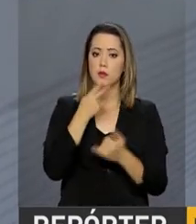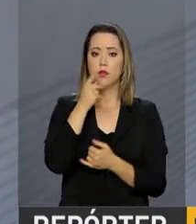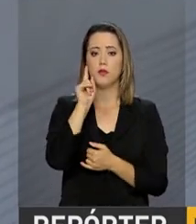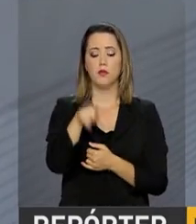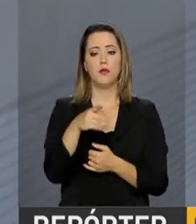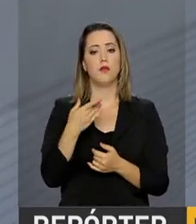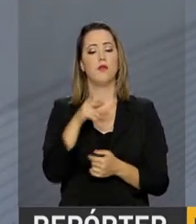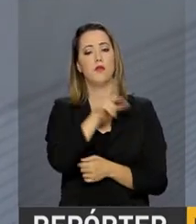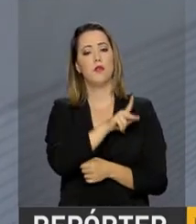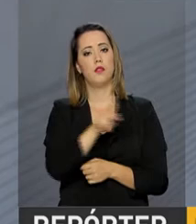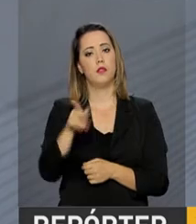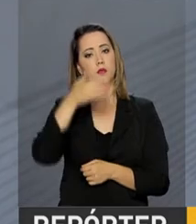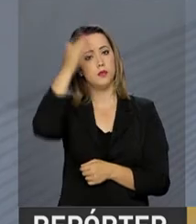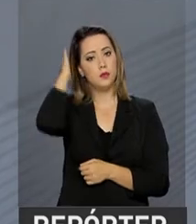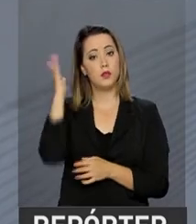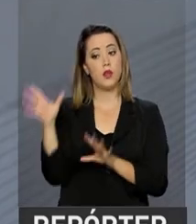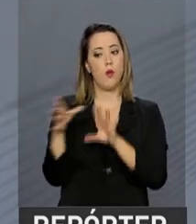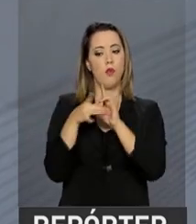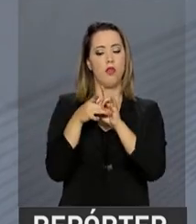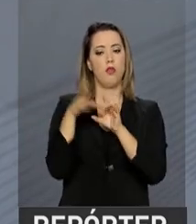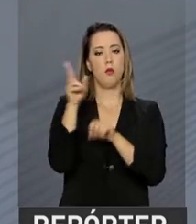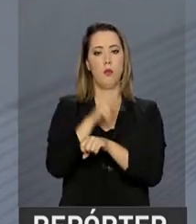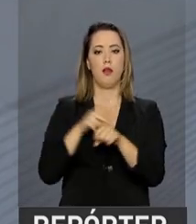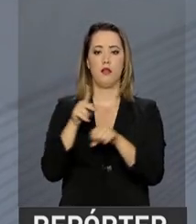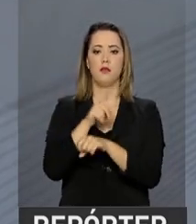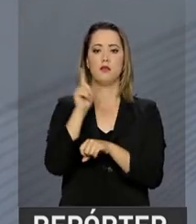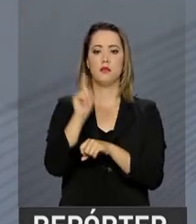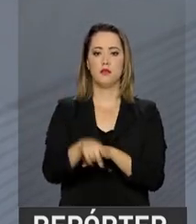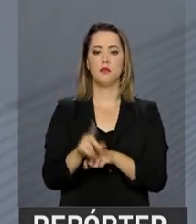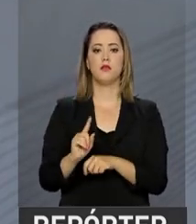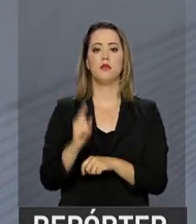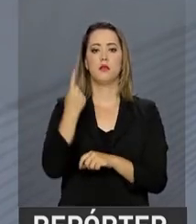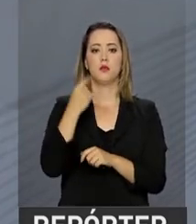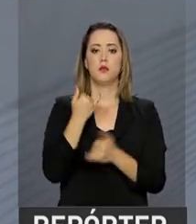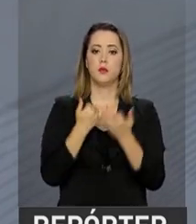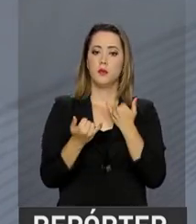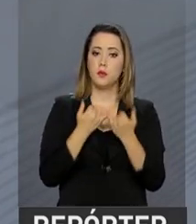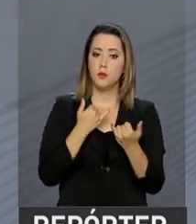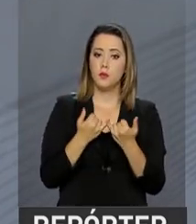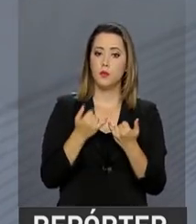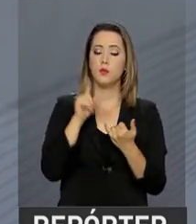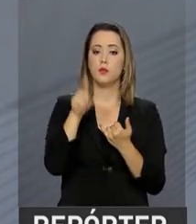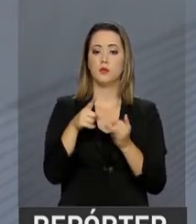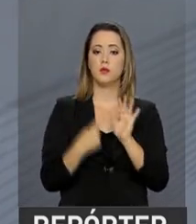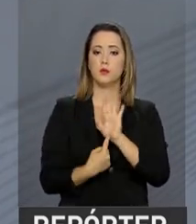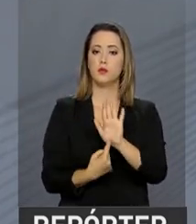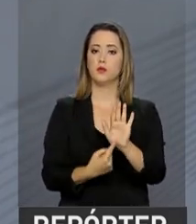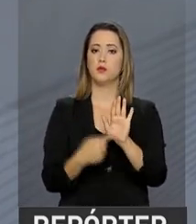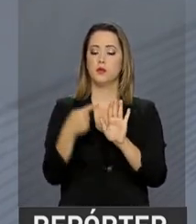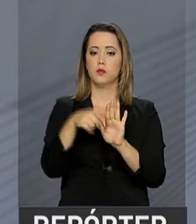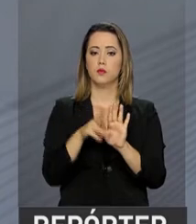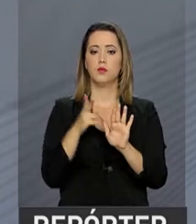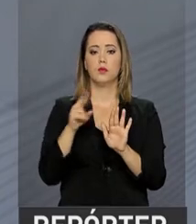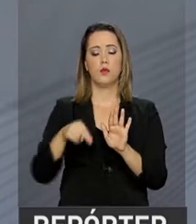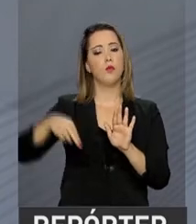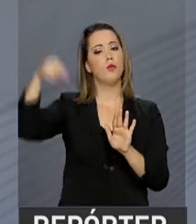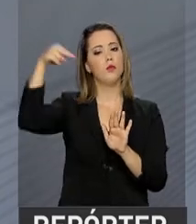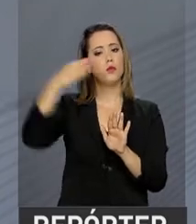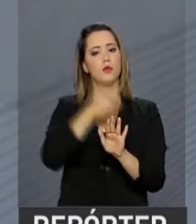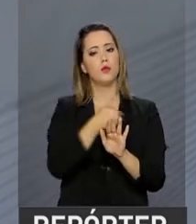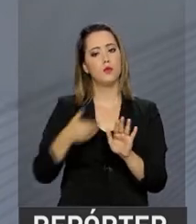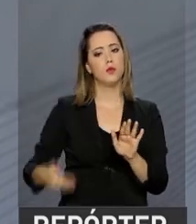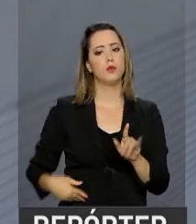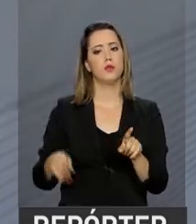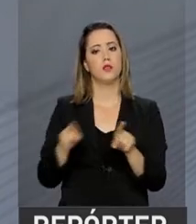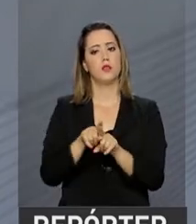necessidade da conciliação nacional esse é um exemplo daquilo que o show tem colocado com nove o governo também